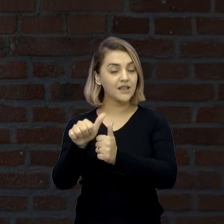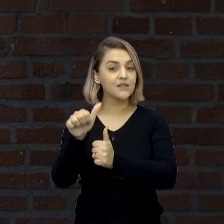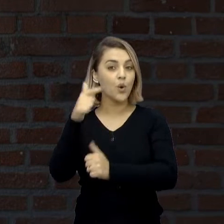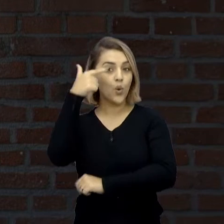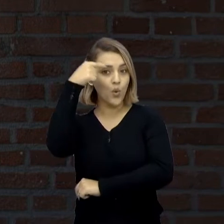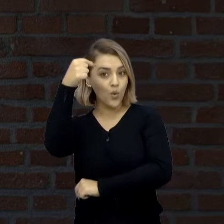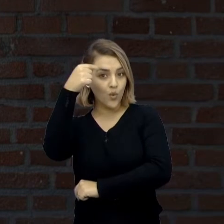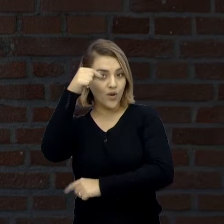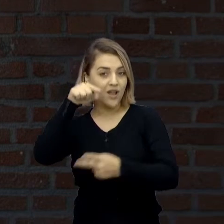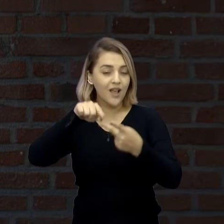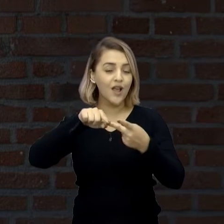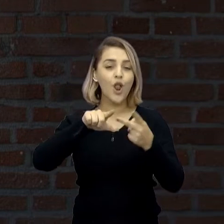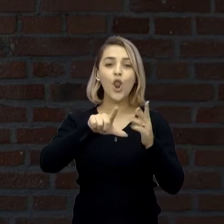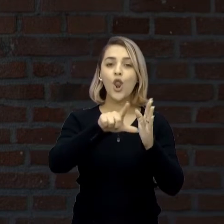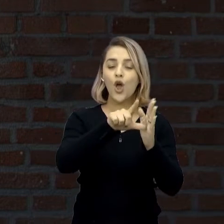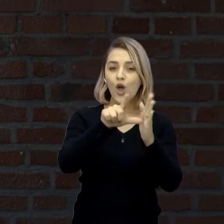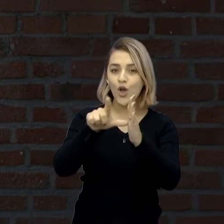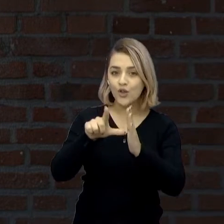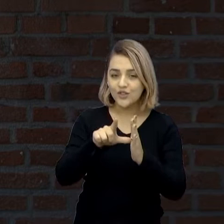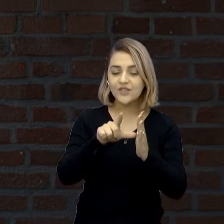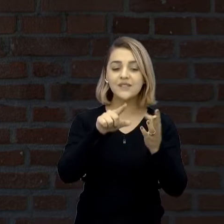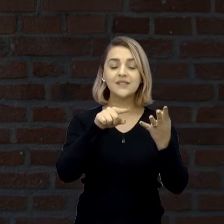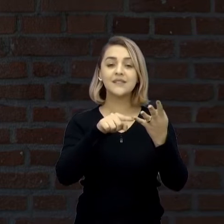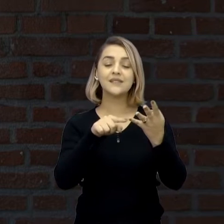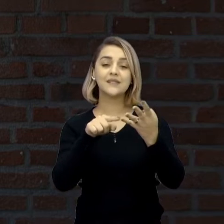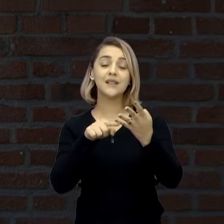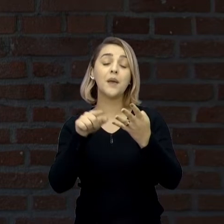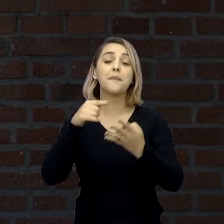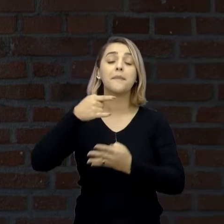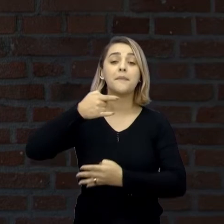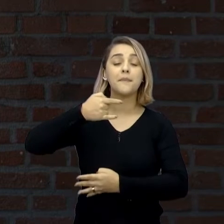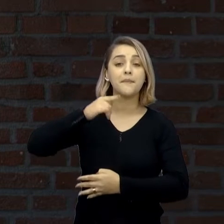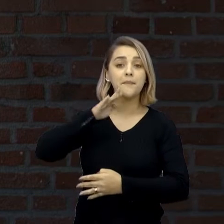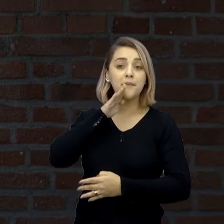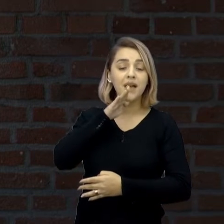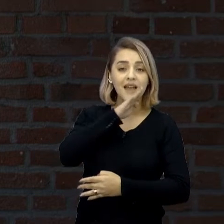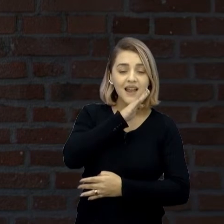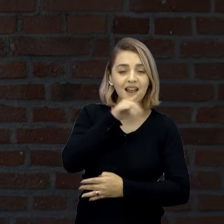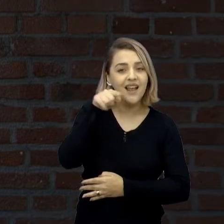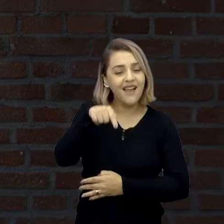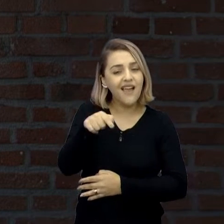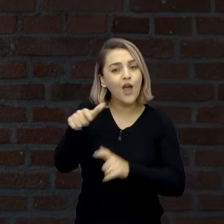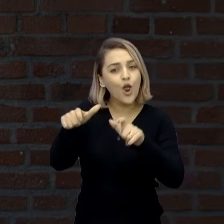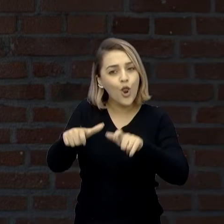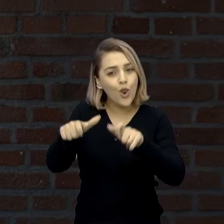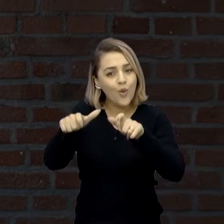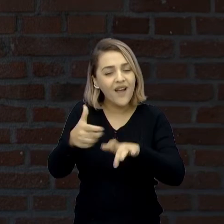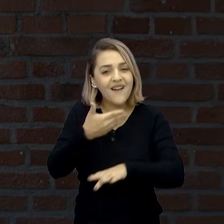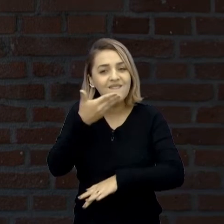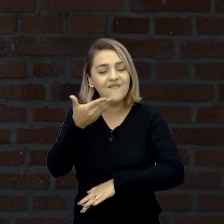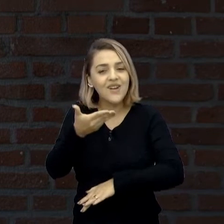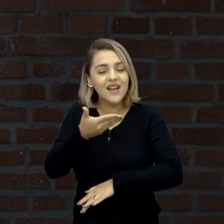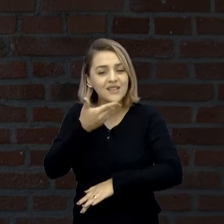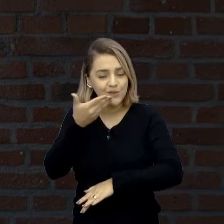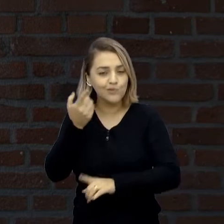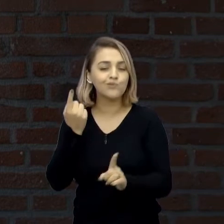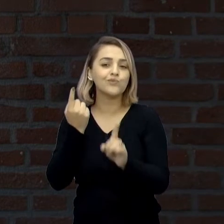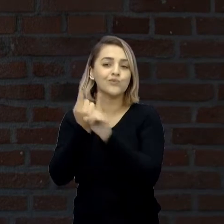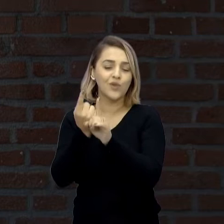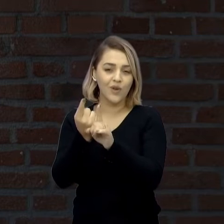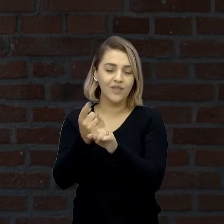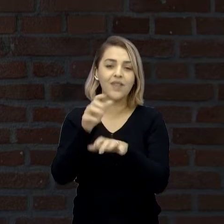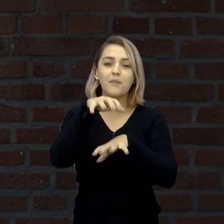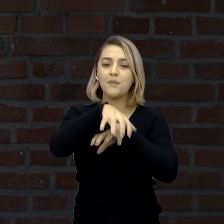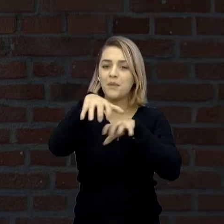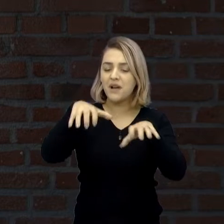universidades, bares e lojas, o que faz com que ela seja um ponto de referência na região, para católicos